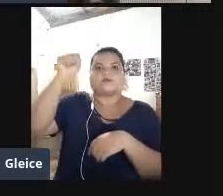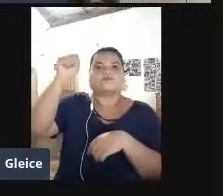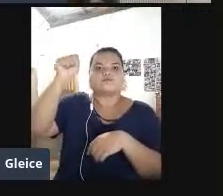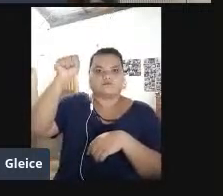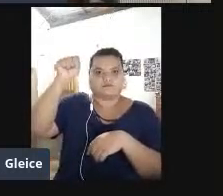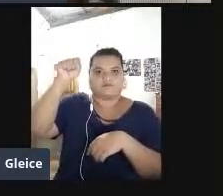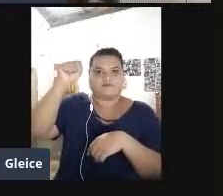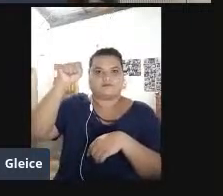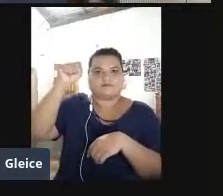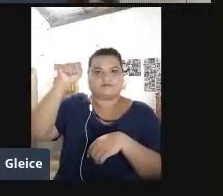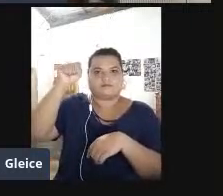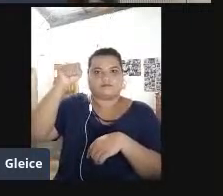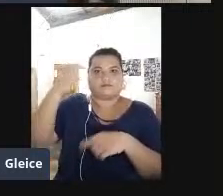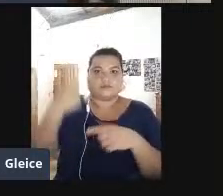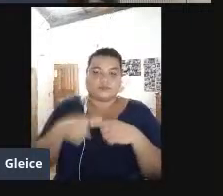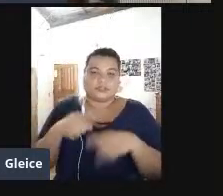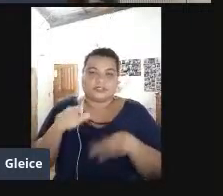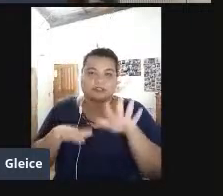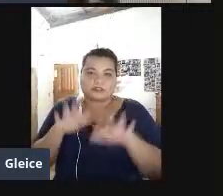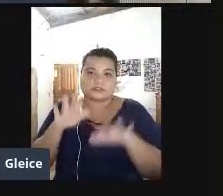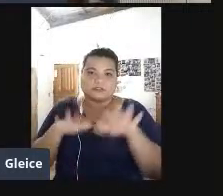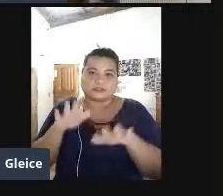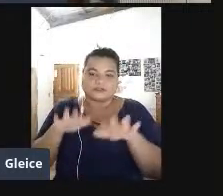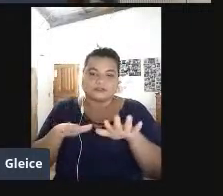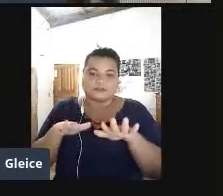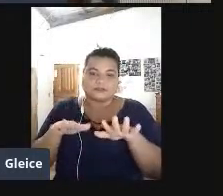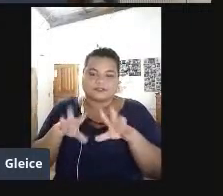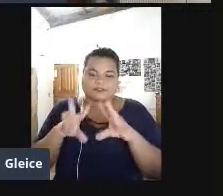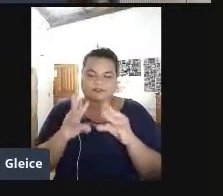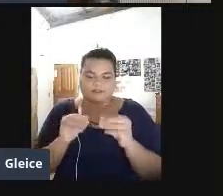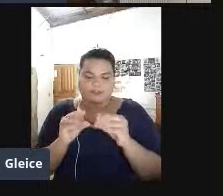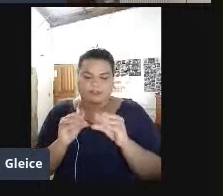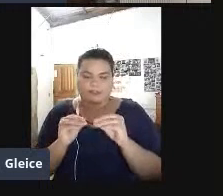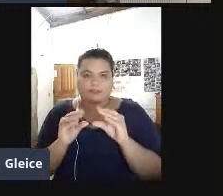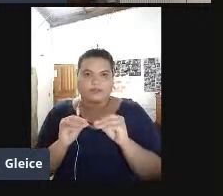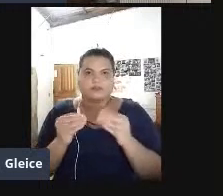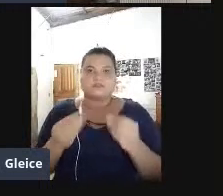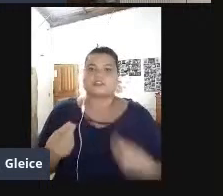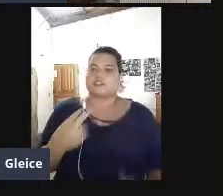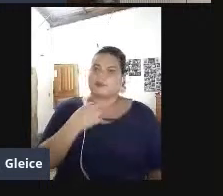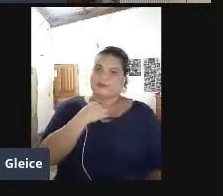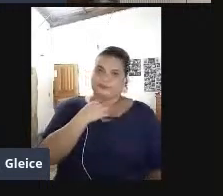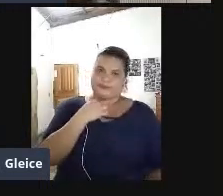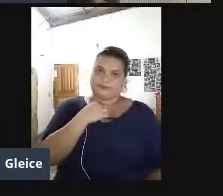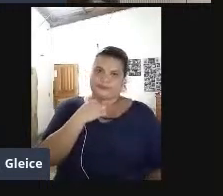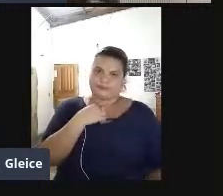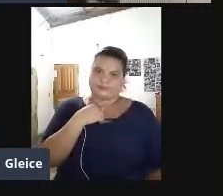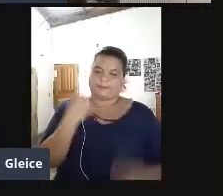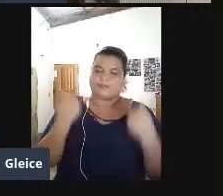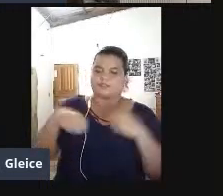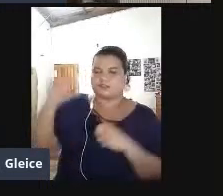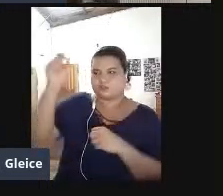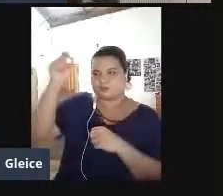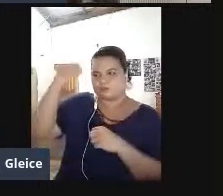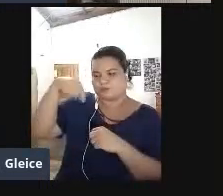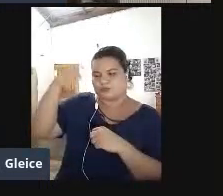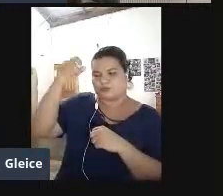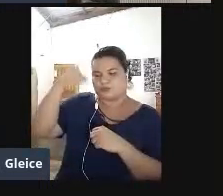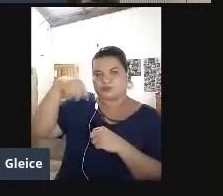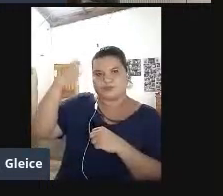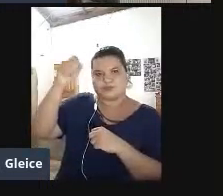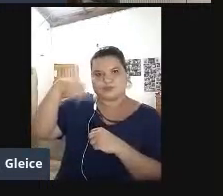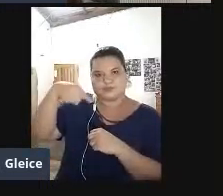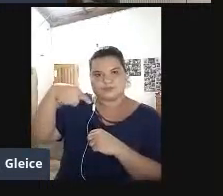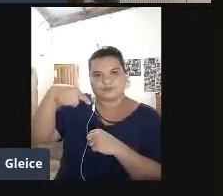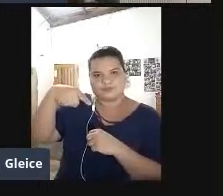eles possivelmente não passarão mais pela equipe, então você tem que ter uma sensibilidade de fazer um gotejamento mais rápido. E segundo, porque alguns deles não se solubilizam com